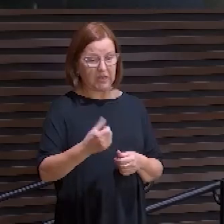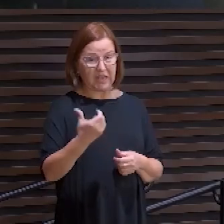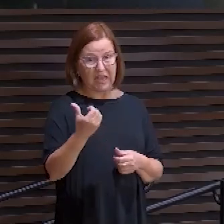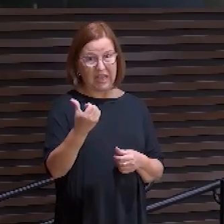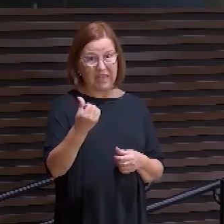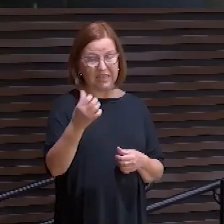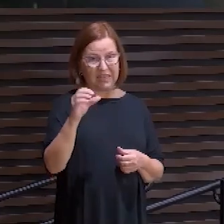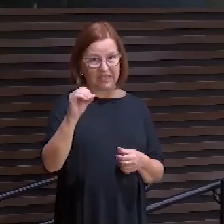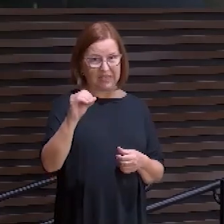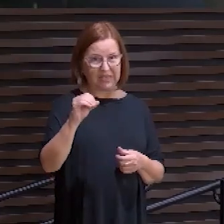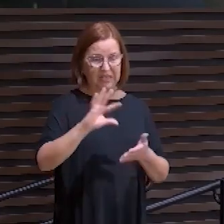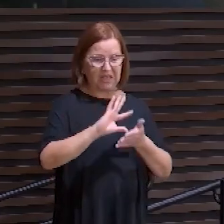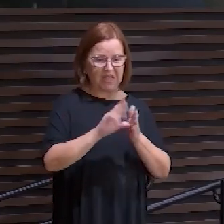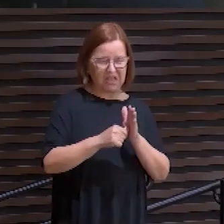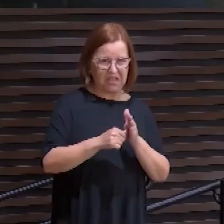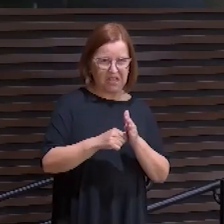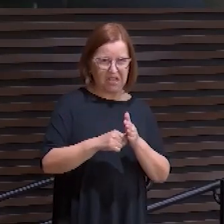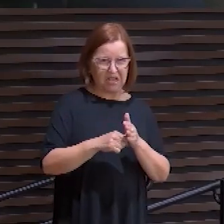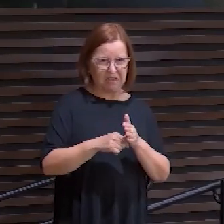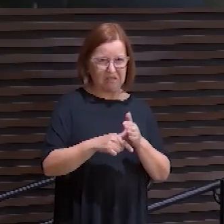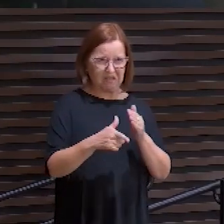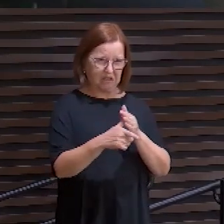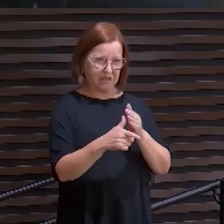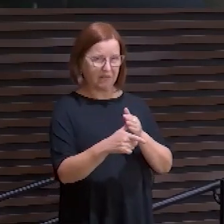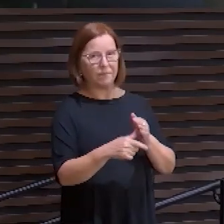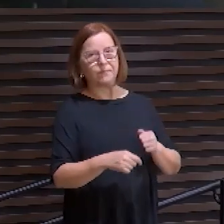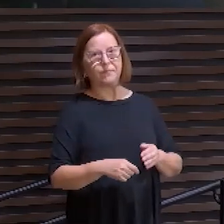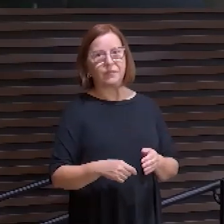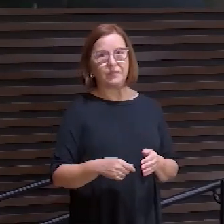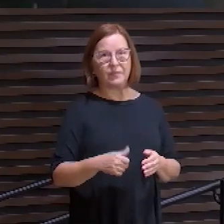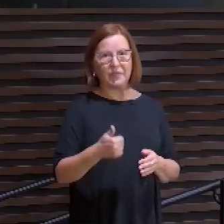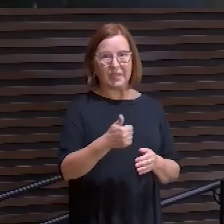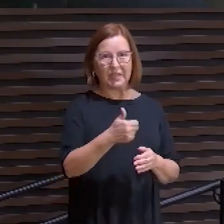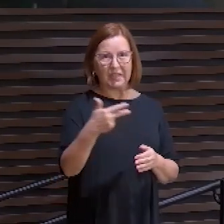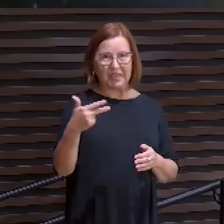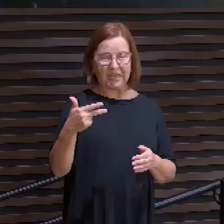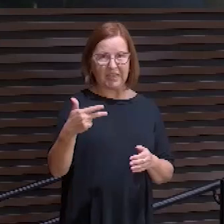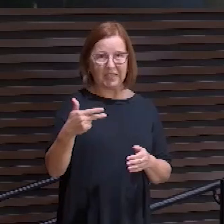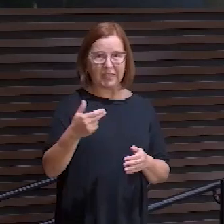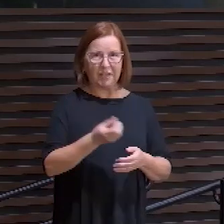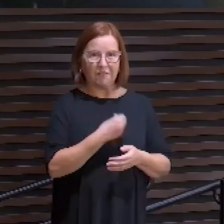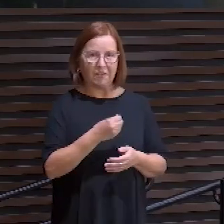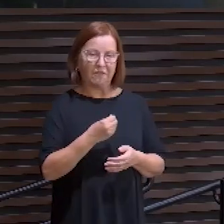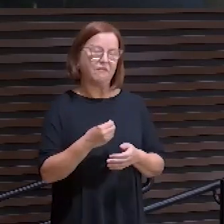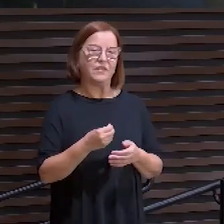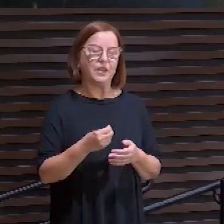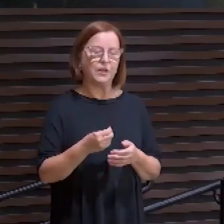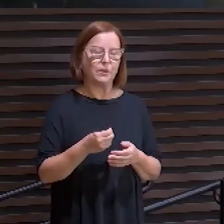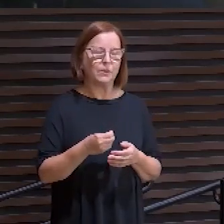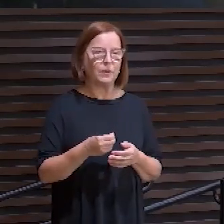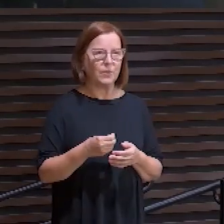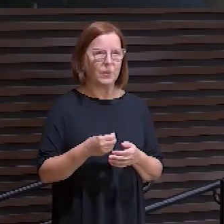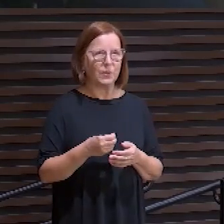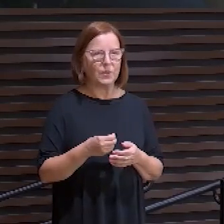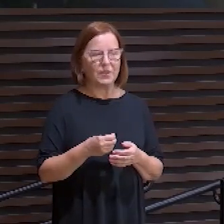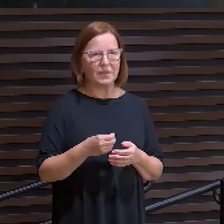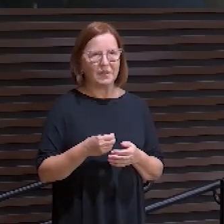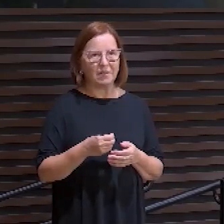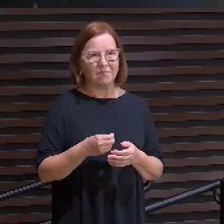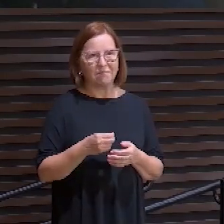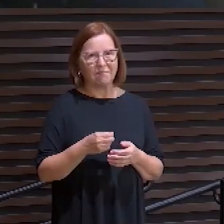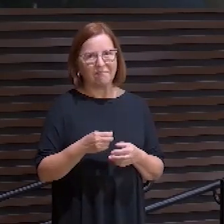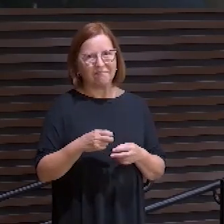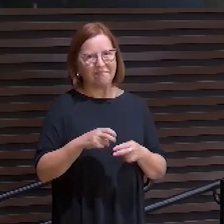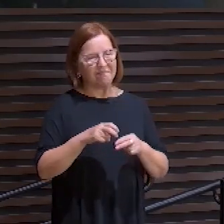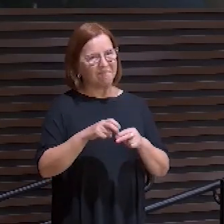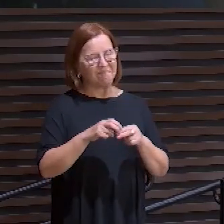assaltantes. 13 viveram às custas das mulheres em bordéis. 100 foram bêbados